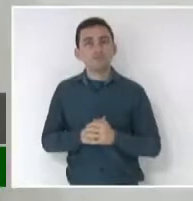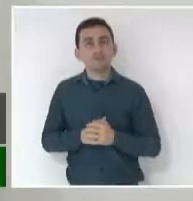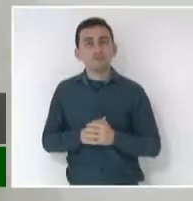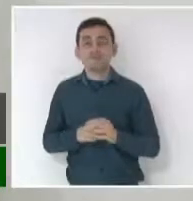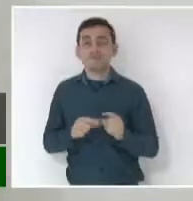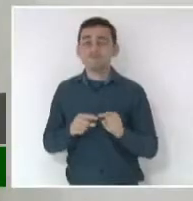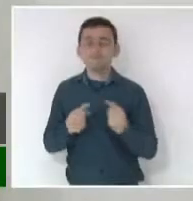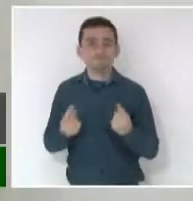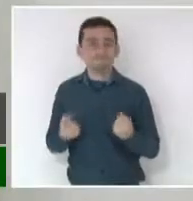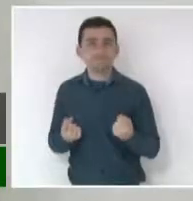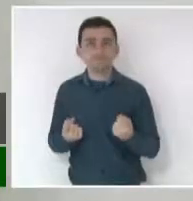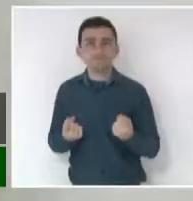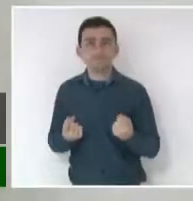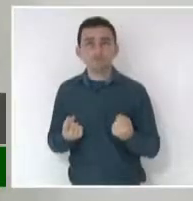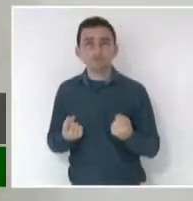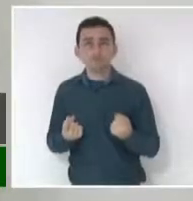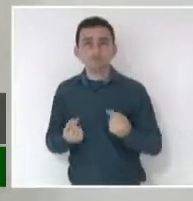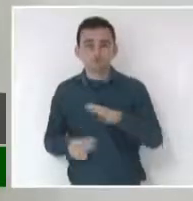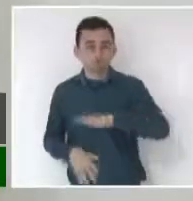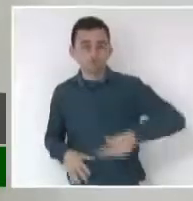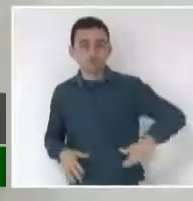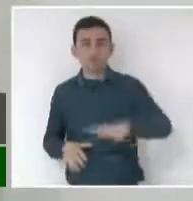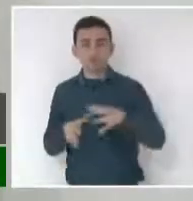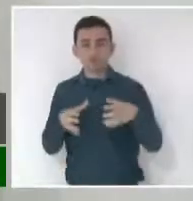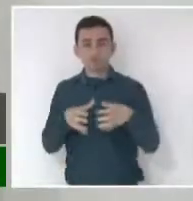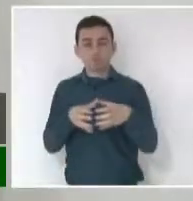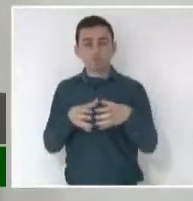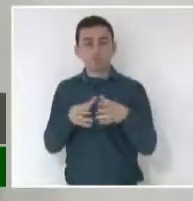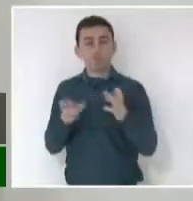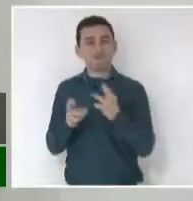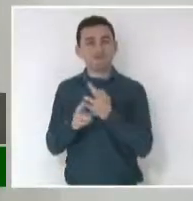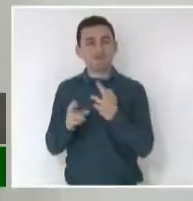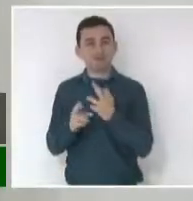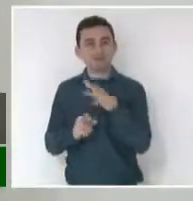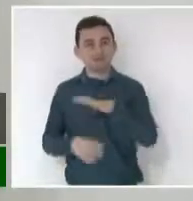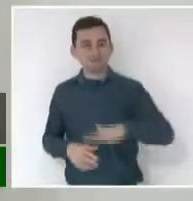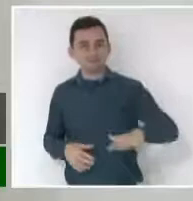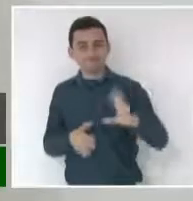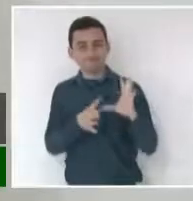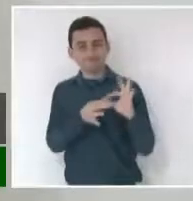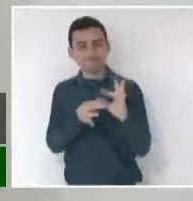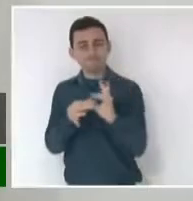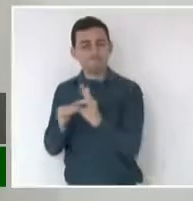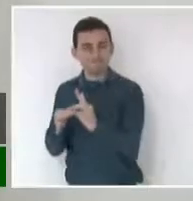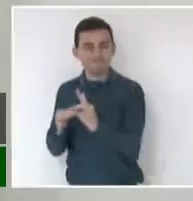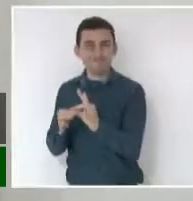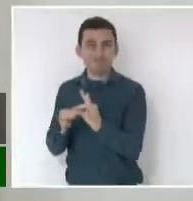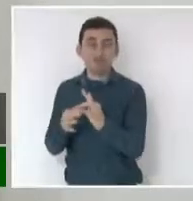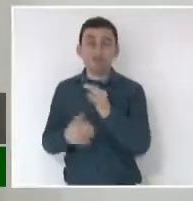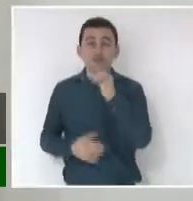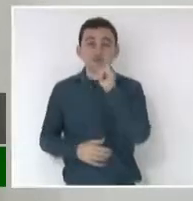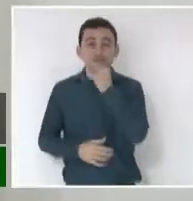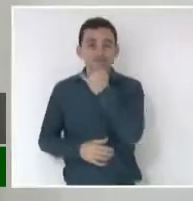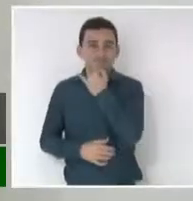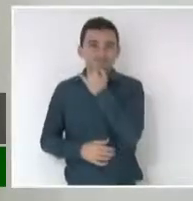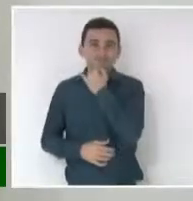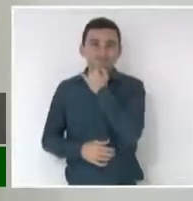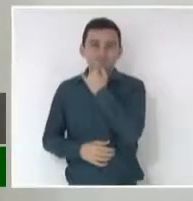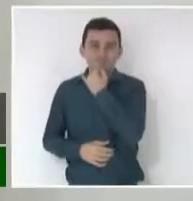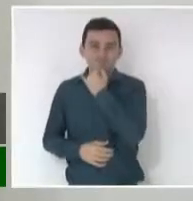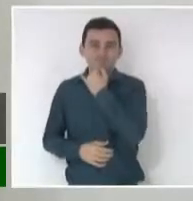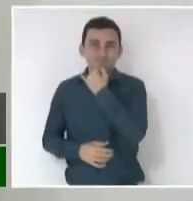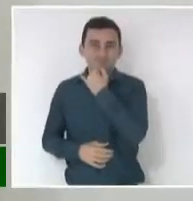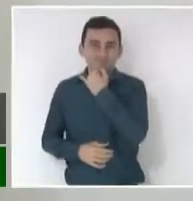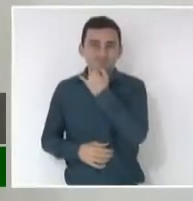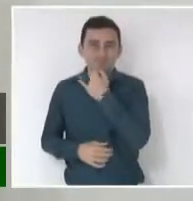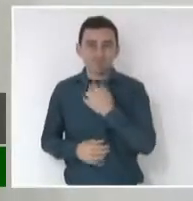Enfim, é este conjunto de relações que, infelizmente, ao